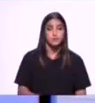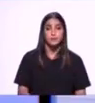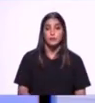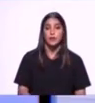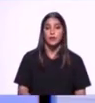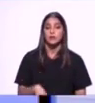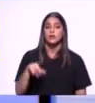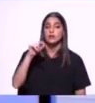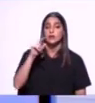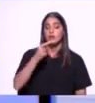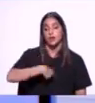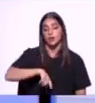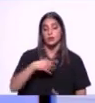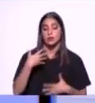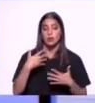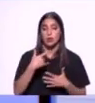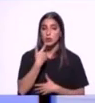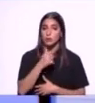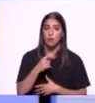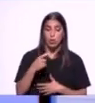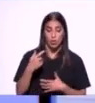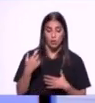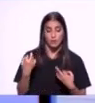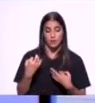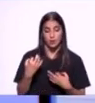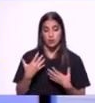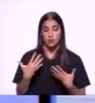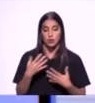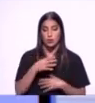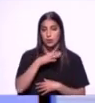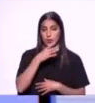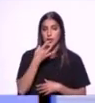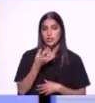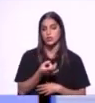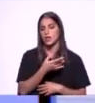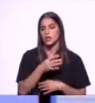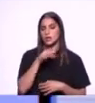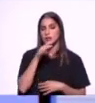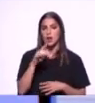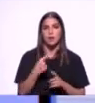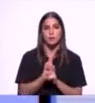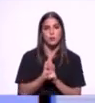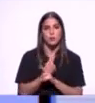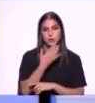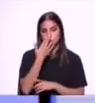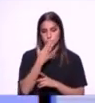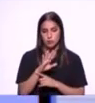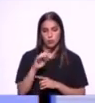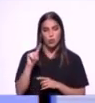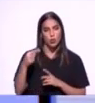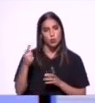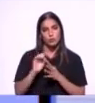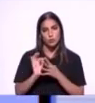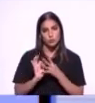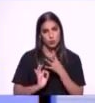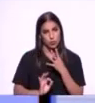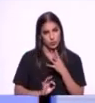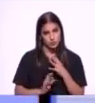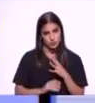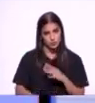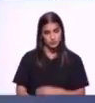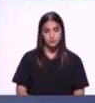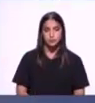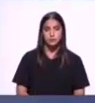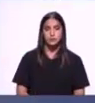também não podemos deixar de dizer alguma coisa acerca de um outro pormenor que acaba por ser o por maior